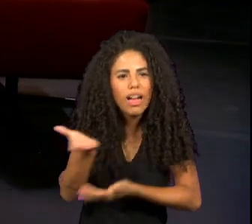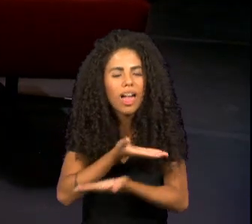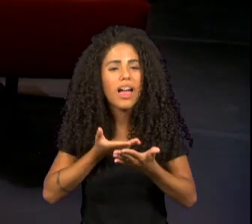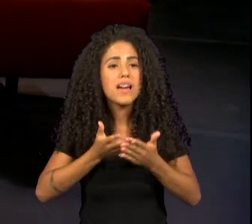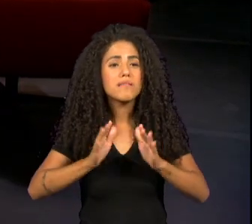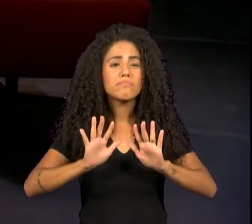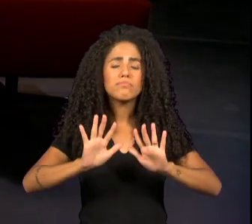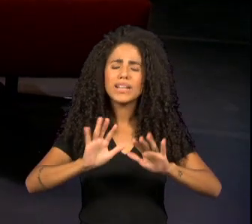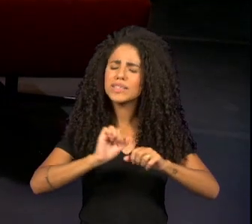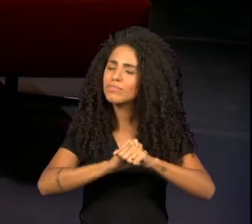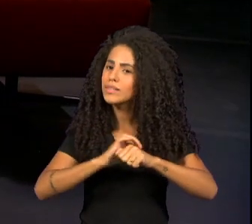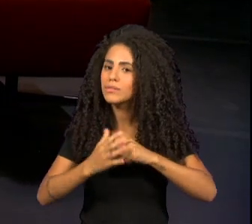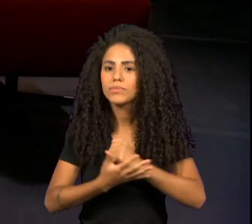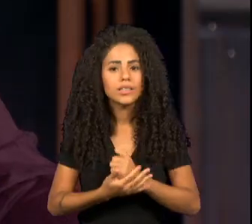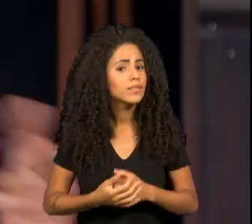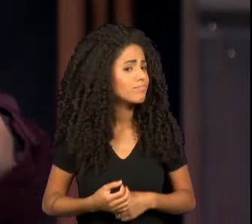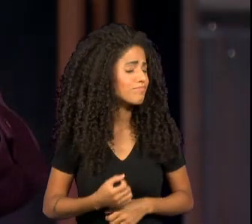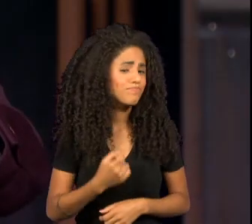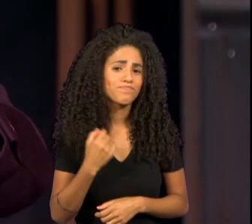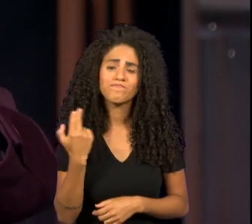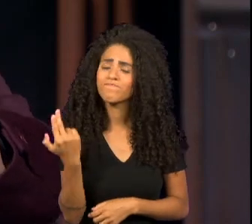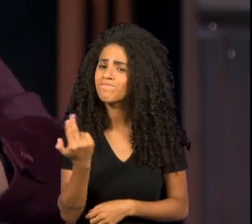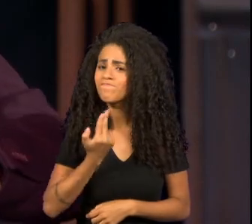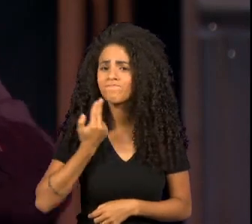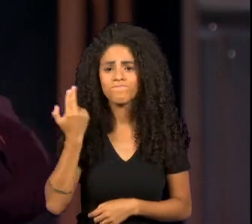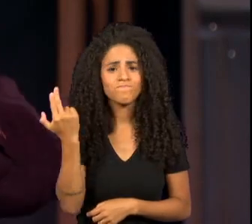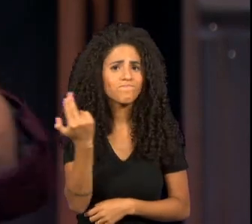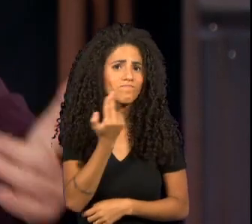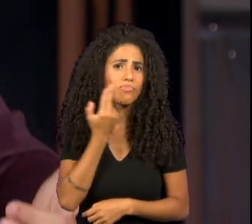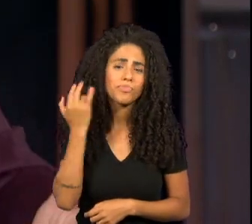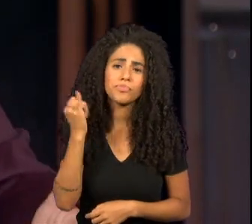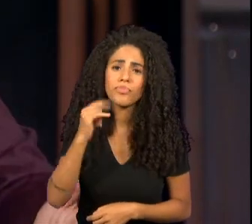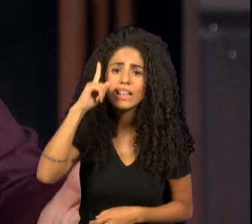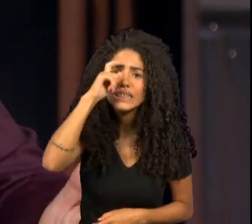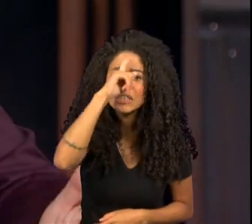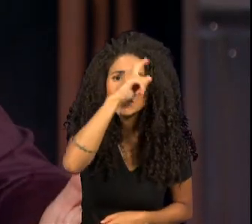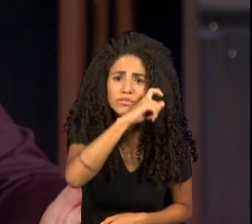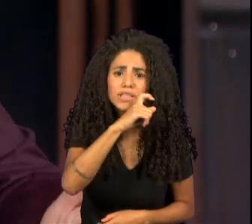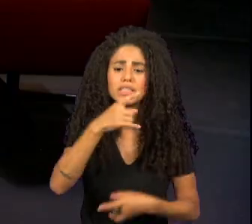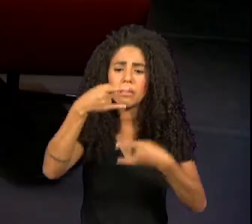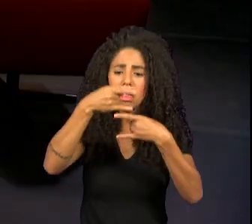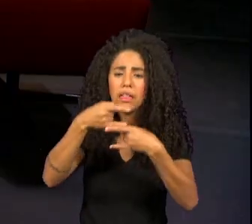pandemia não rolou não pelo contrário foi através das Telas qedu